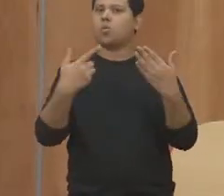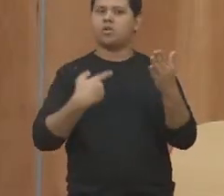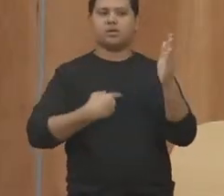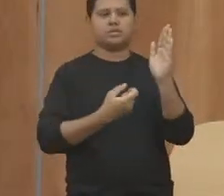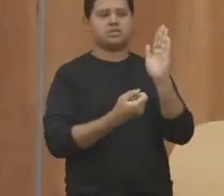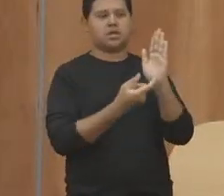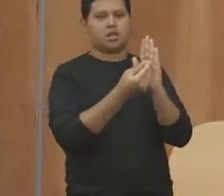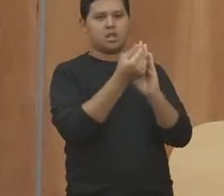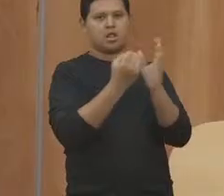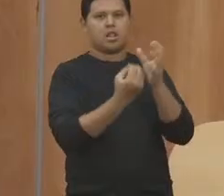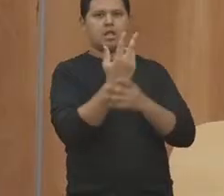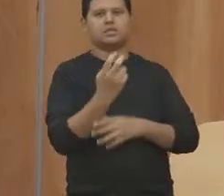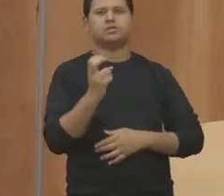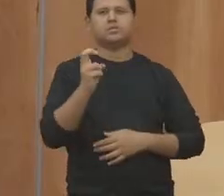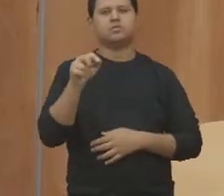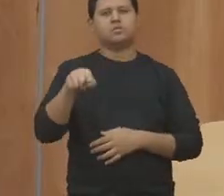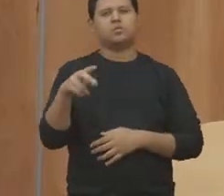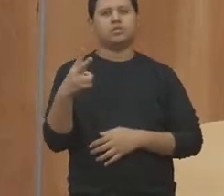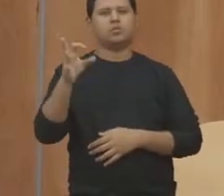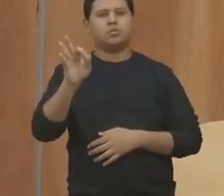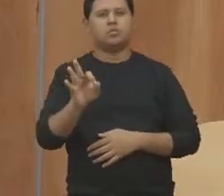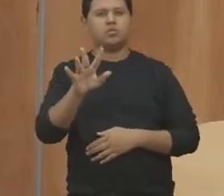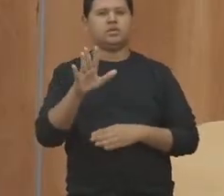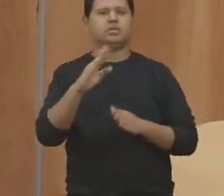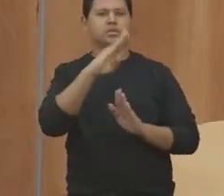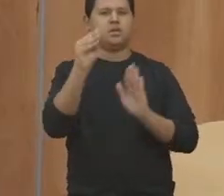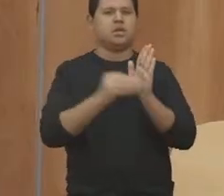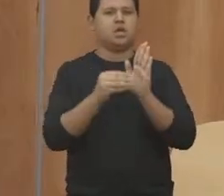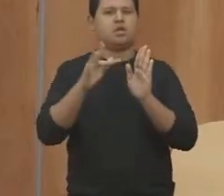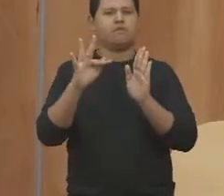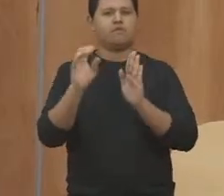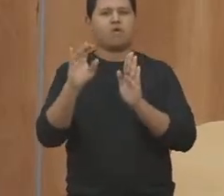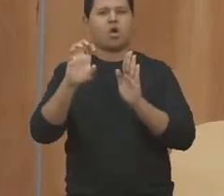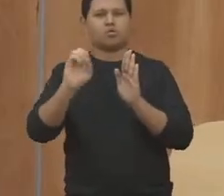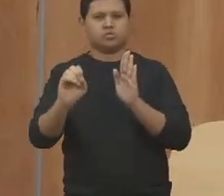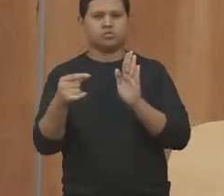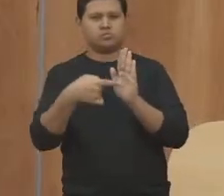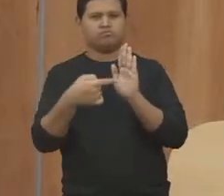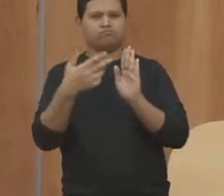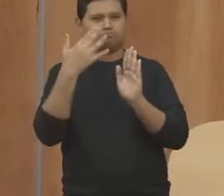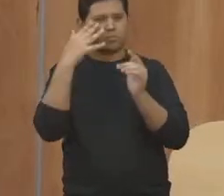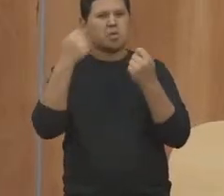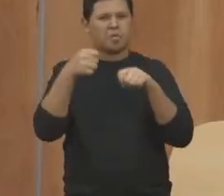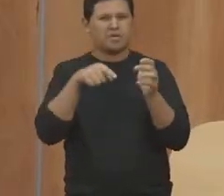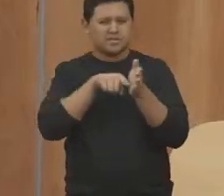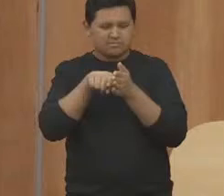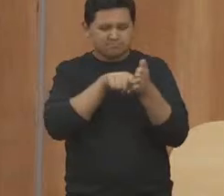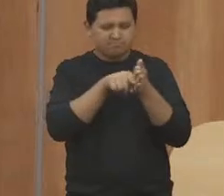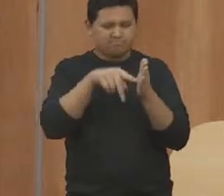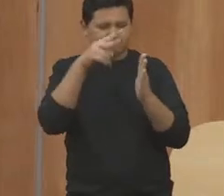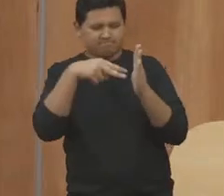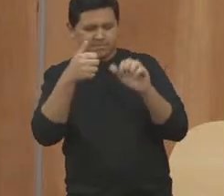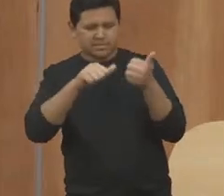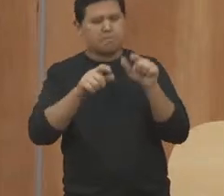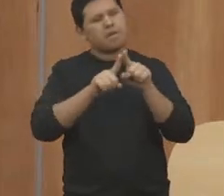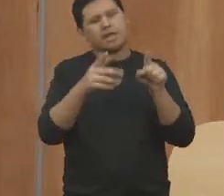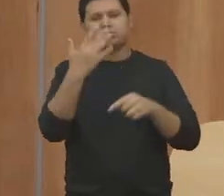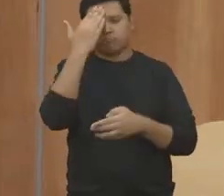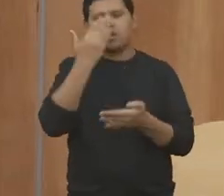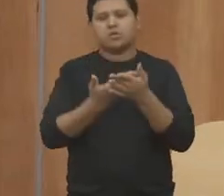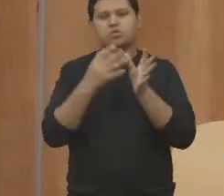era 5,2% do boletim Focus. Preciso consultar, mas acredito que em torno